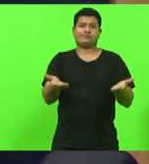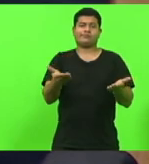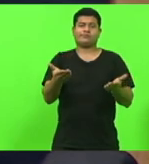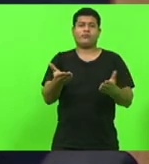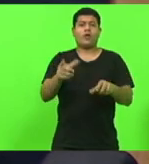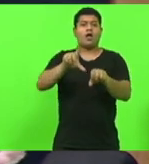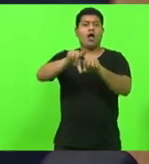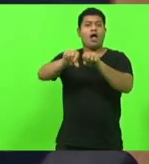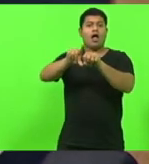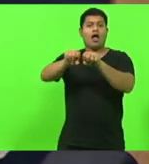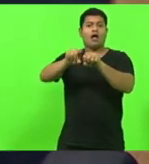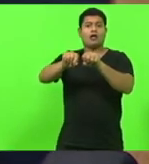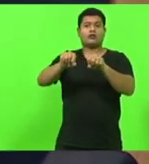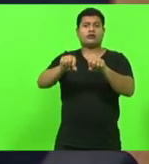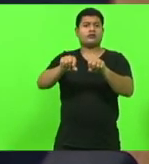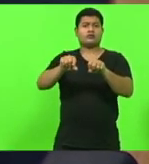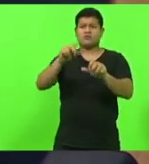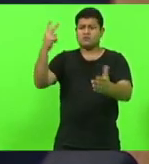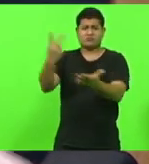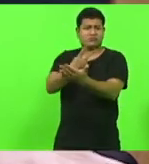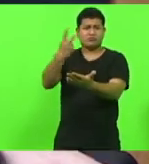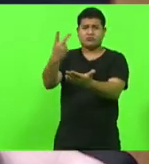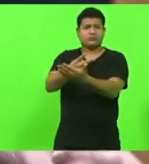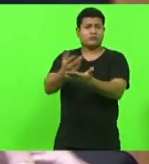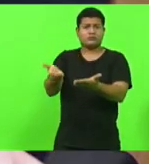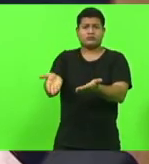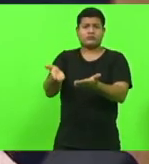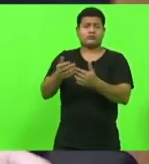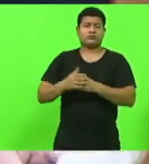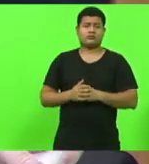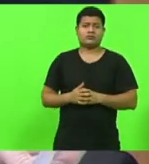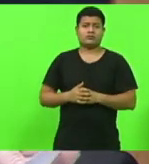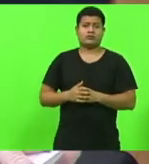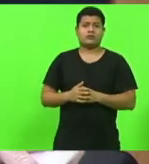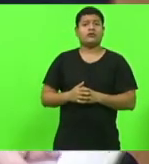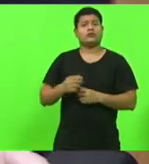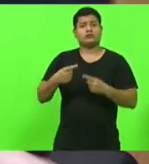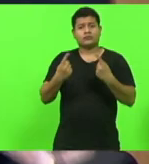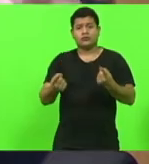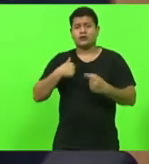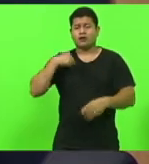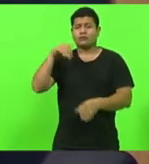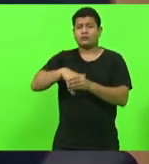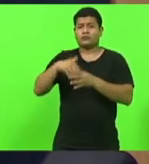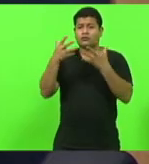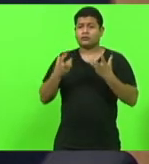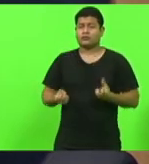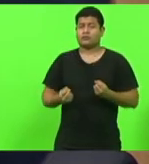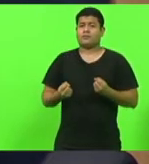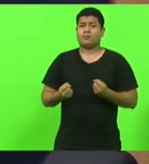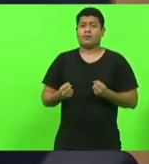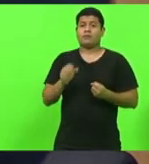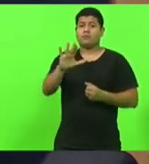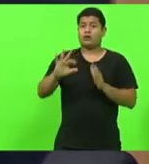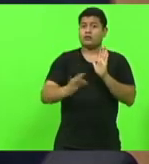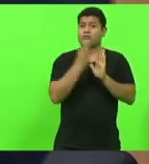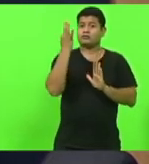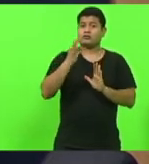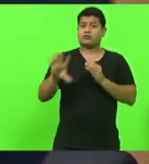sai fora do contexto. Então, vou votar a favor do projeto sim, mas com destaque da emenda